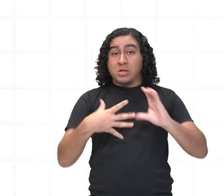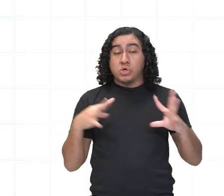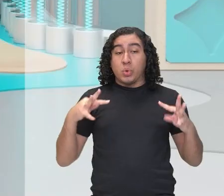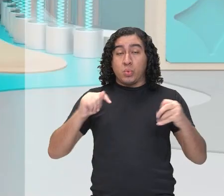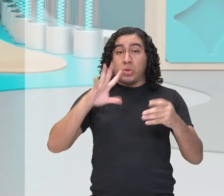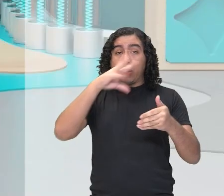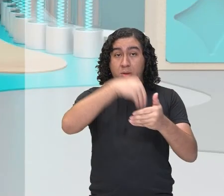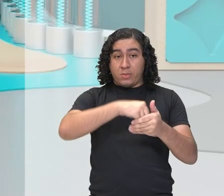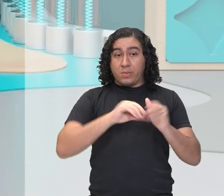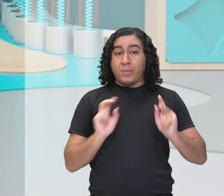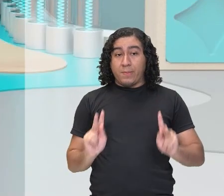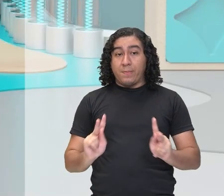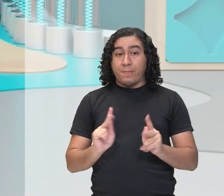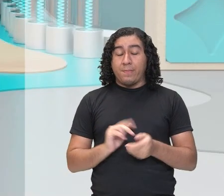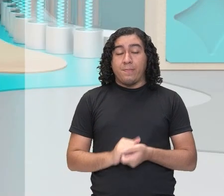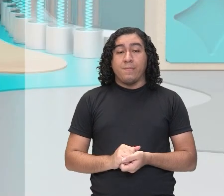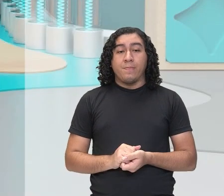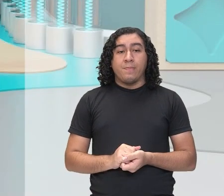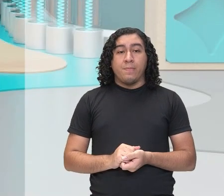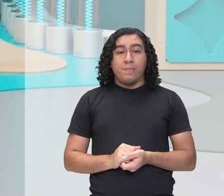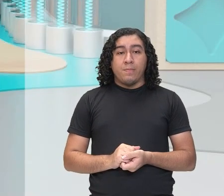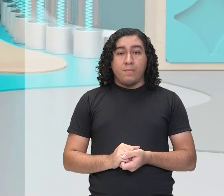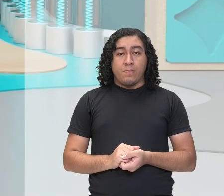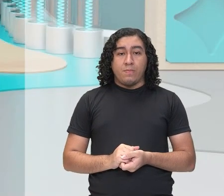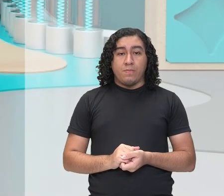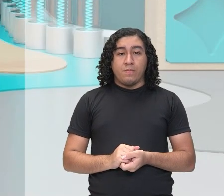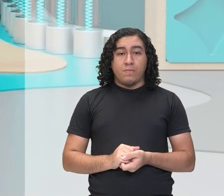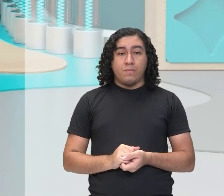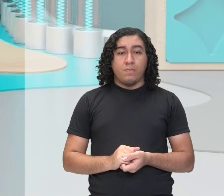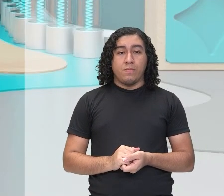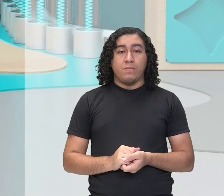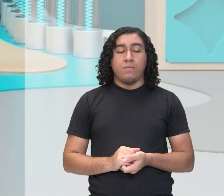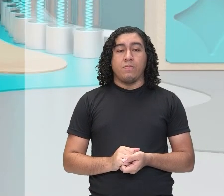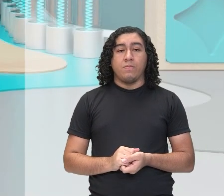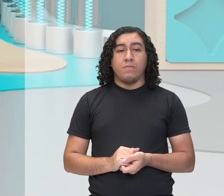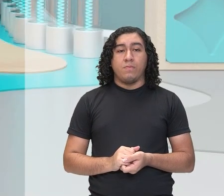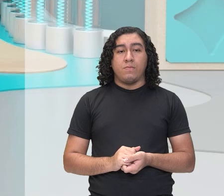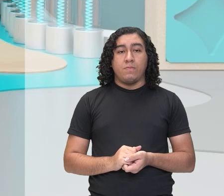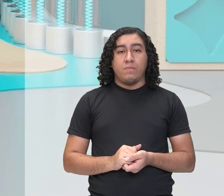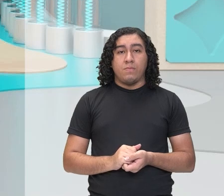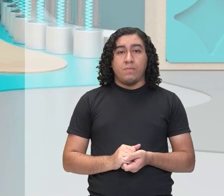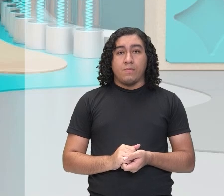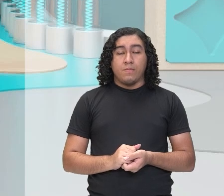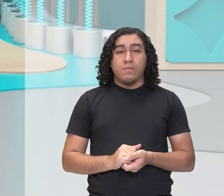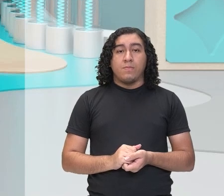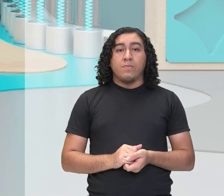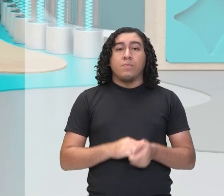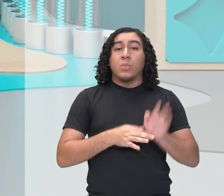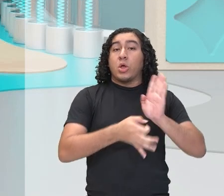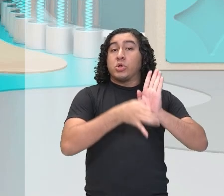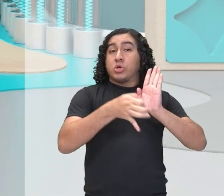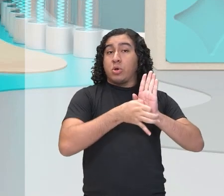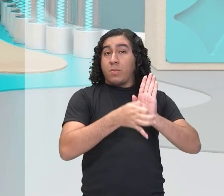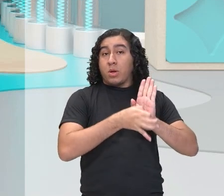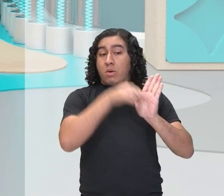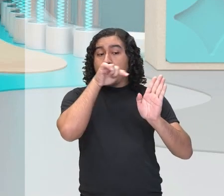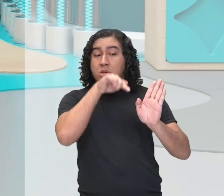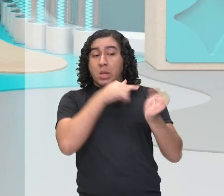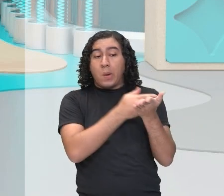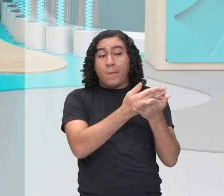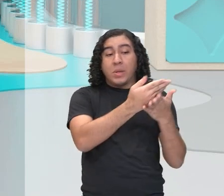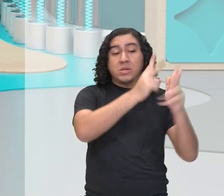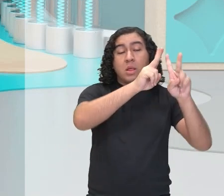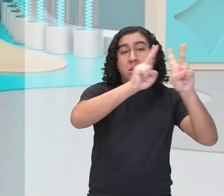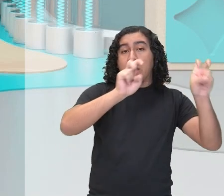Vamos lá então? Vamos aqui? Então, já que o artigo de opinião parte de um tema, e o tema é o